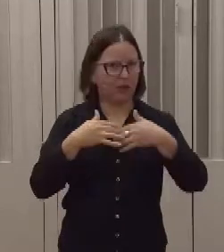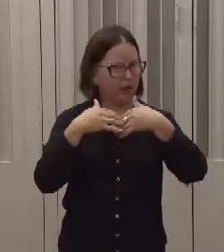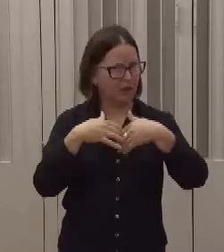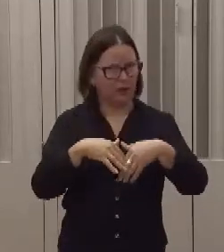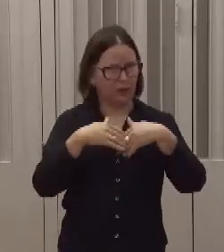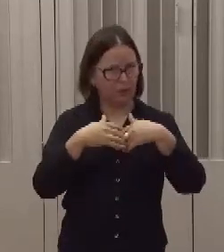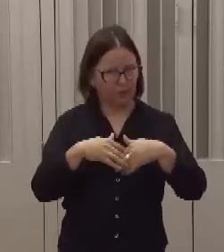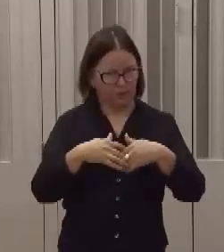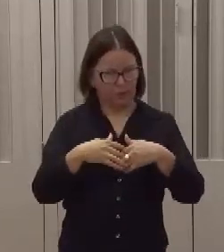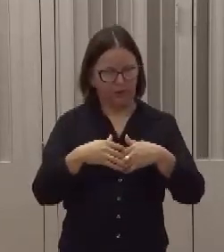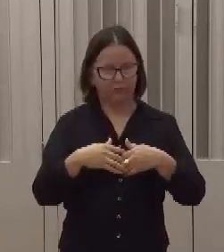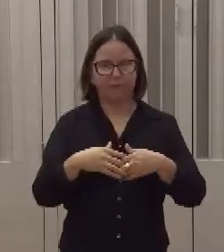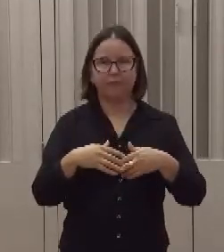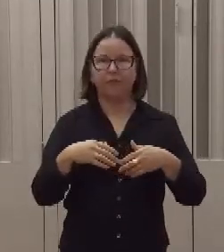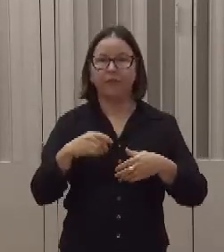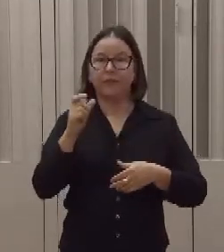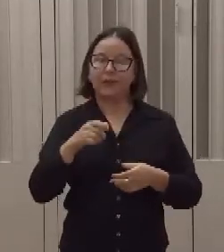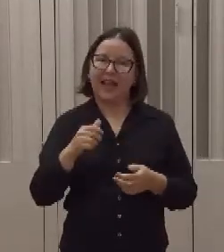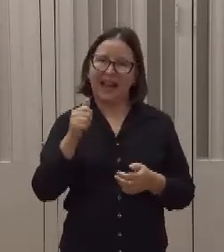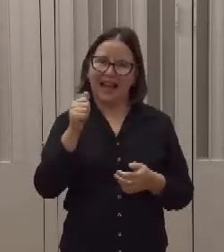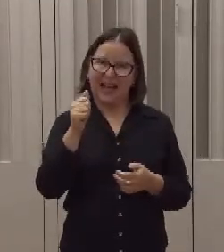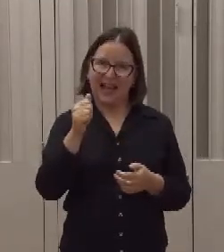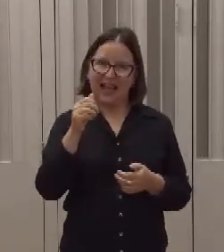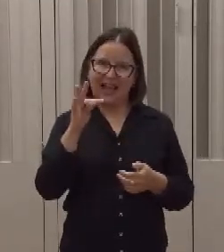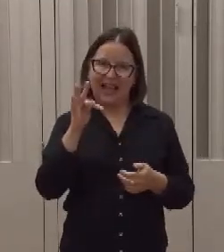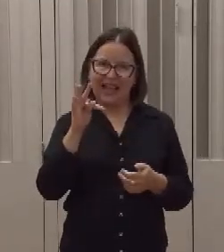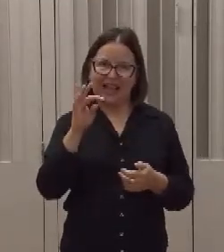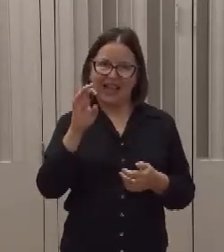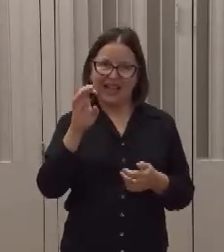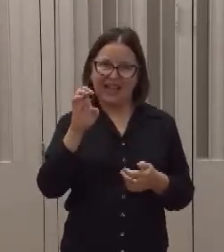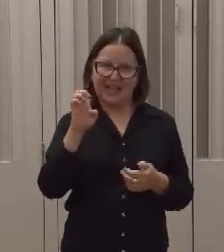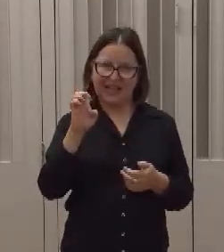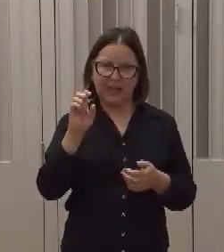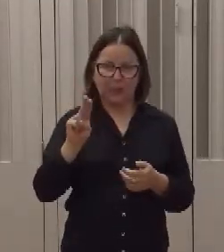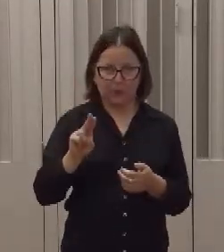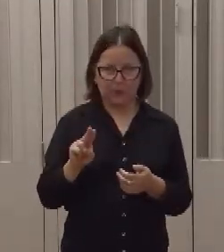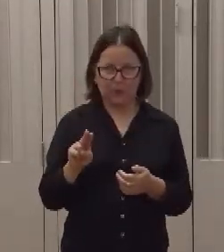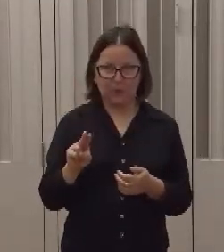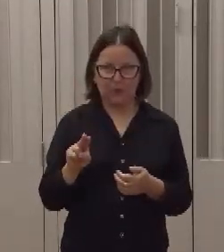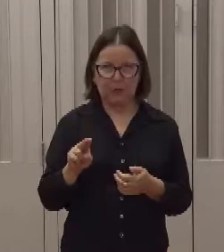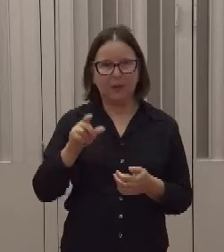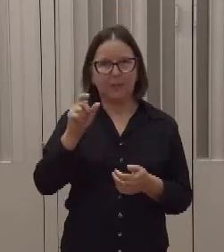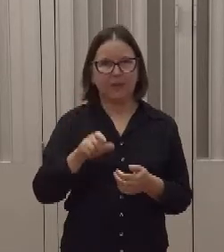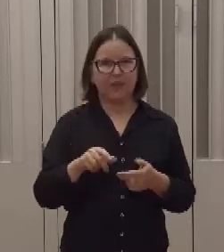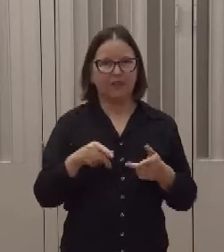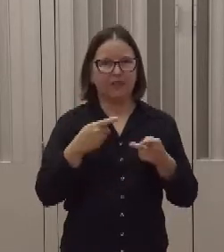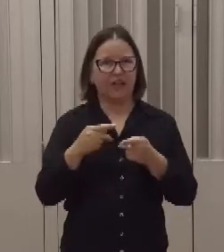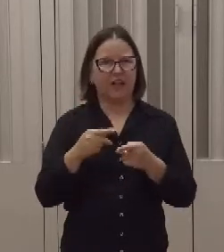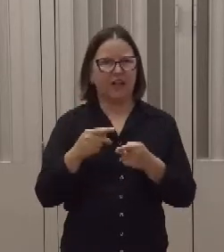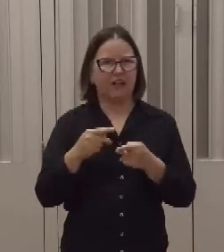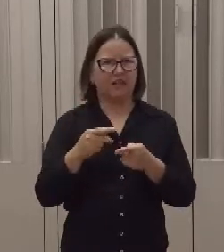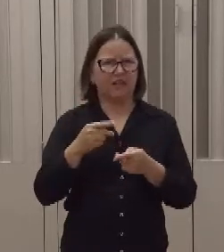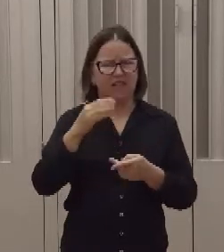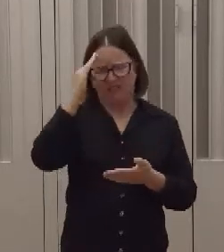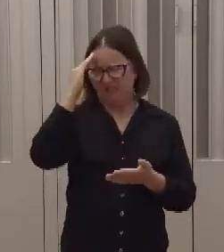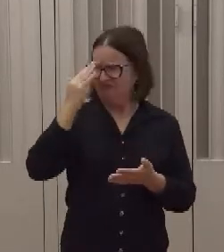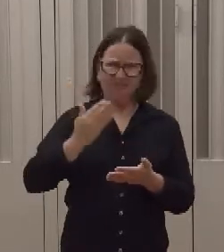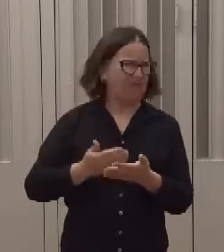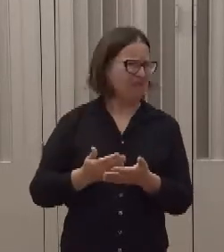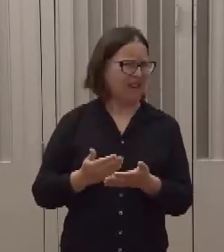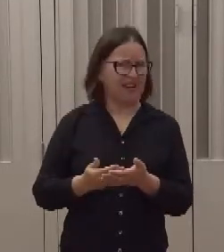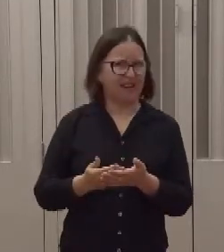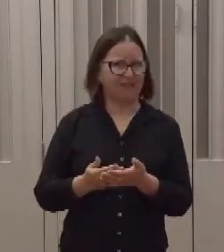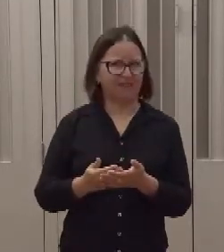com ateísmo. O ateísmo, eles realmente, apesar de se dizerem ateus, eles creem, eles têm fé de que Deus não existe, apesar da